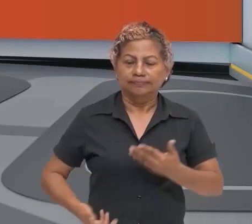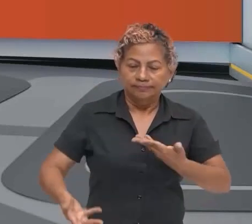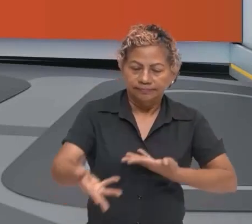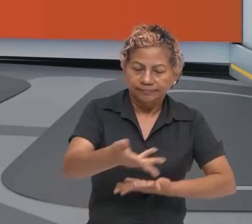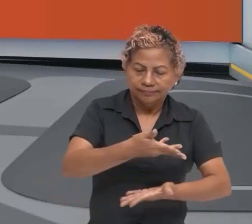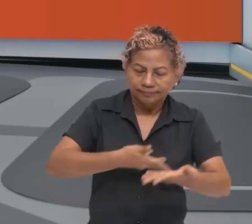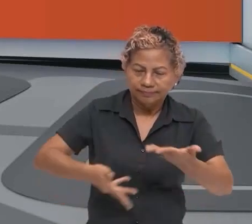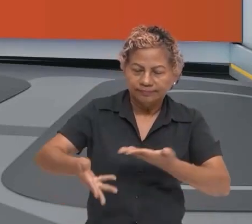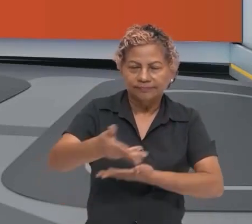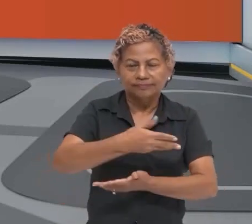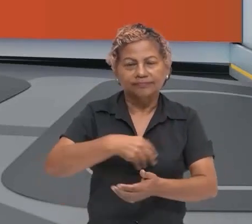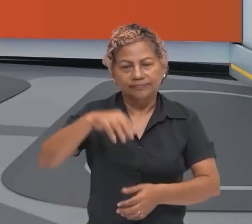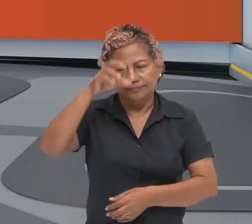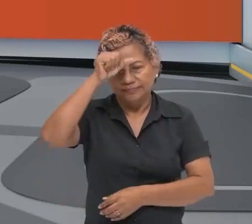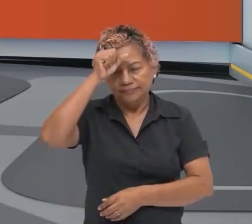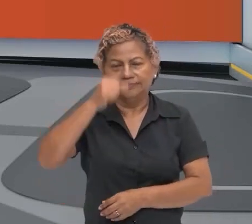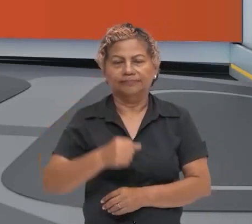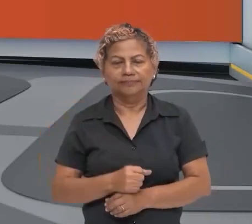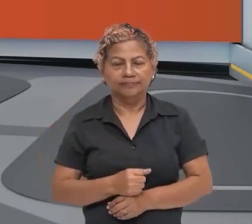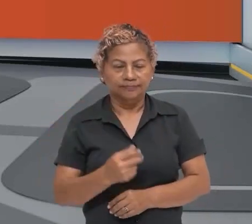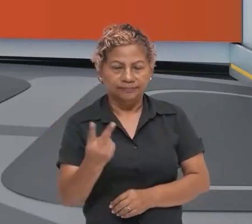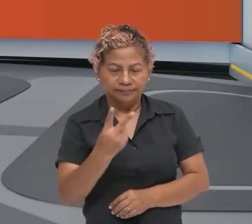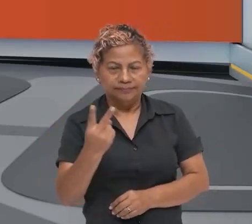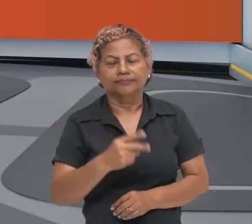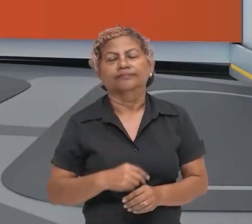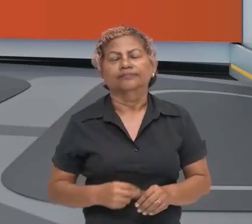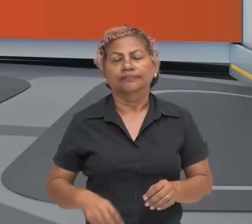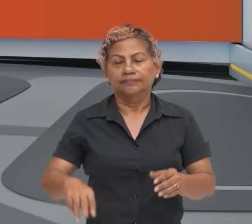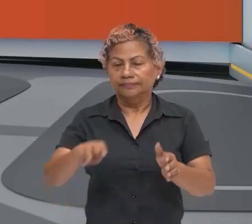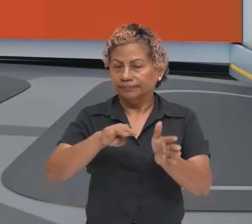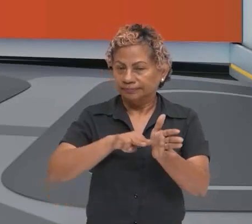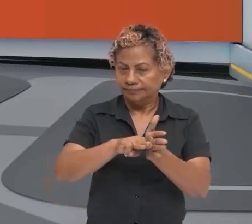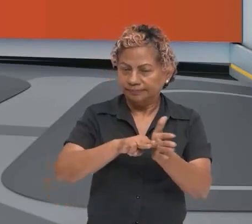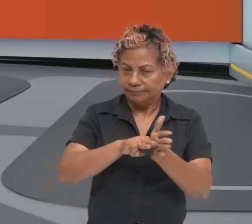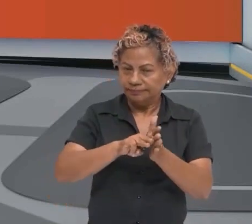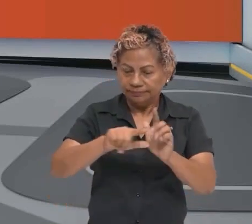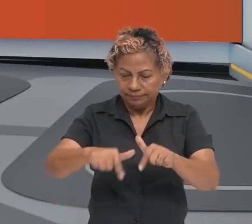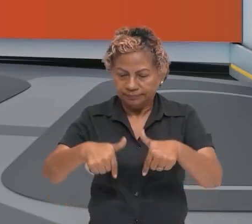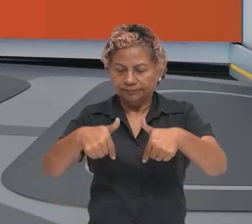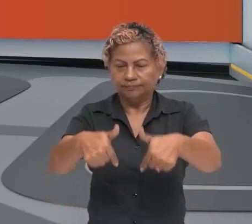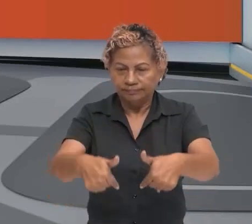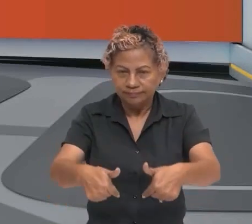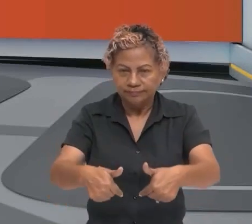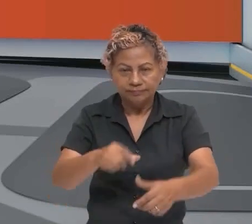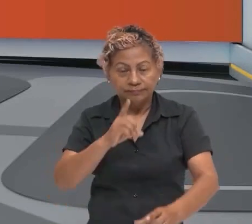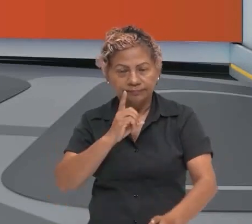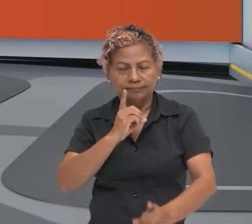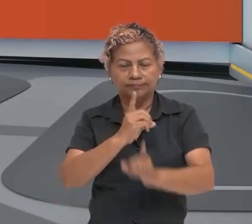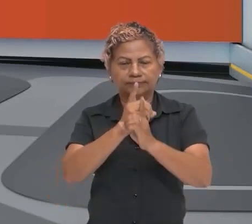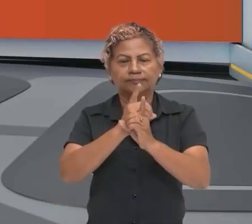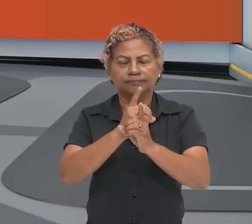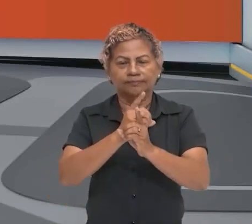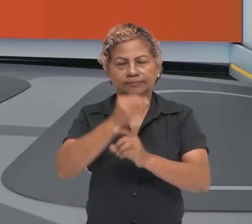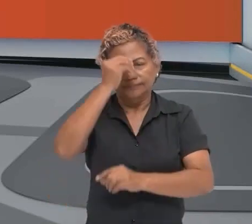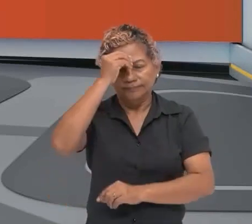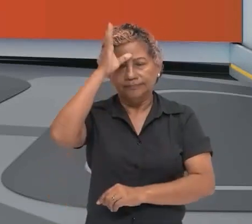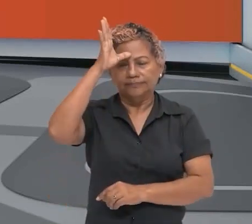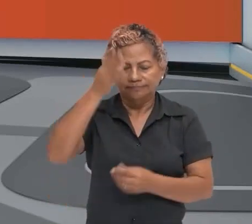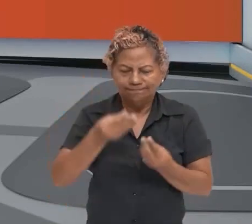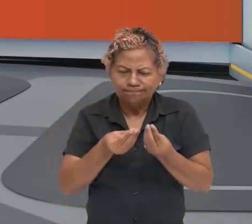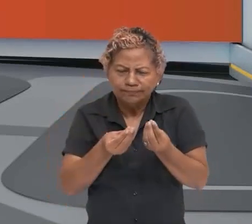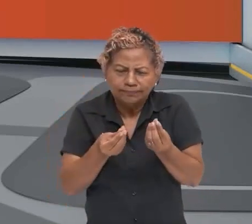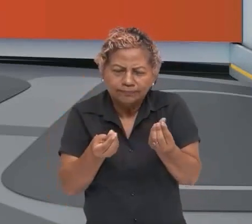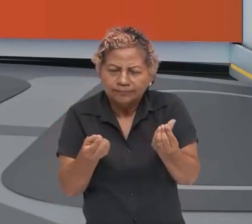colaborativa, aprendizagem entre pares, as metodologias ativas, buscar esse conhecimento muito mais, vamos dizer,